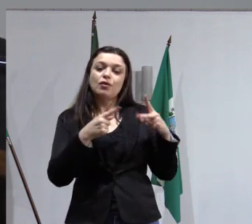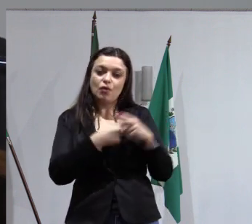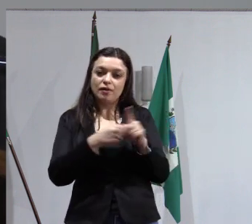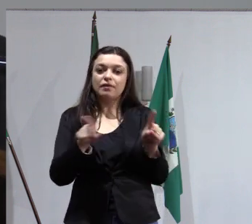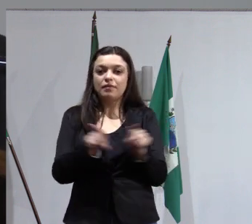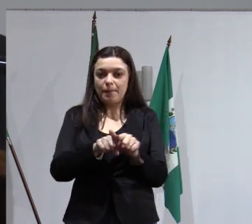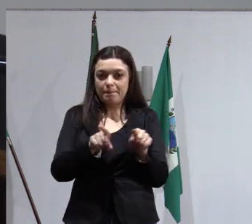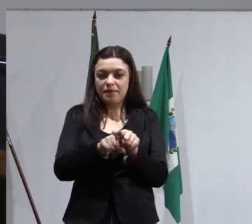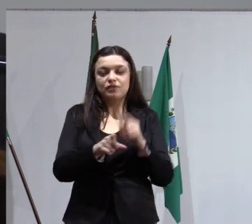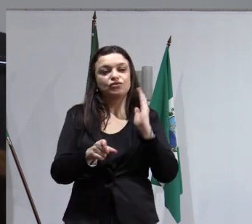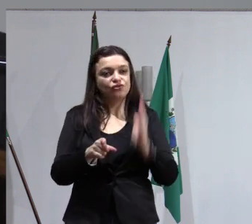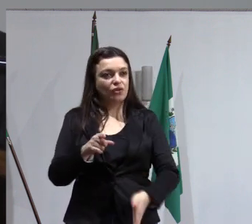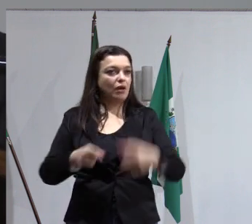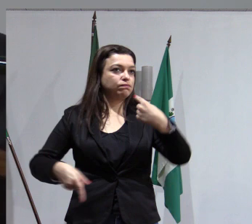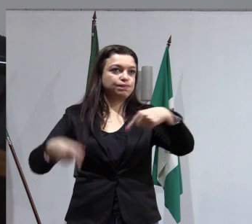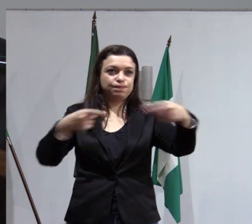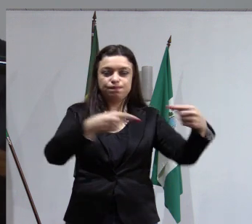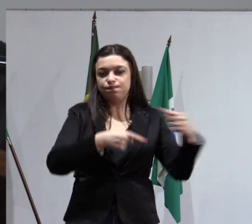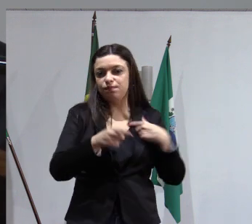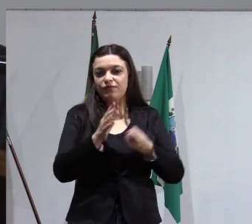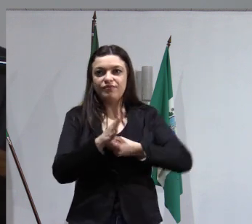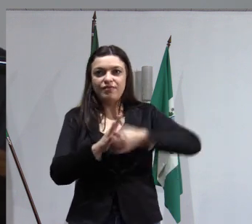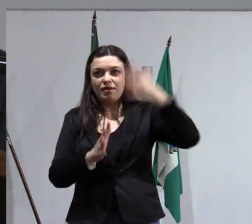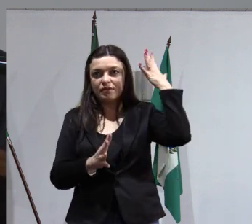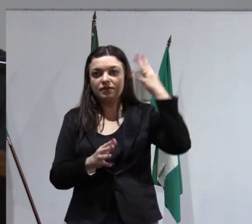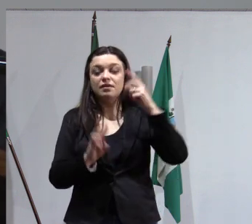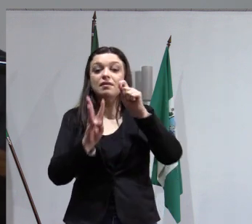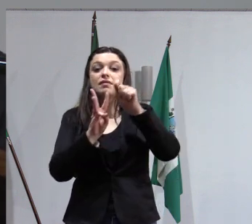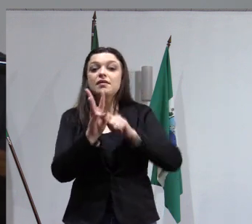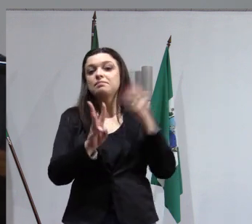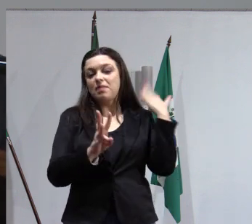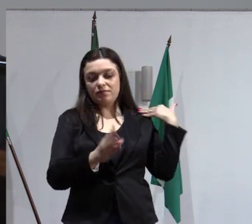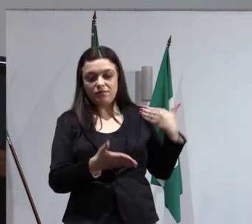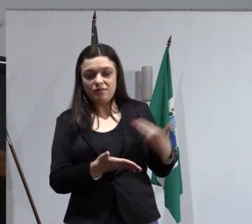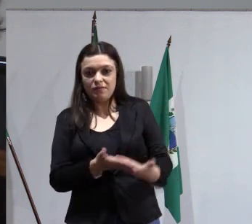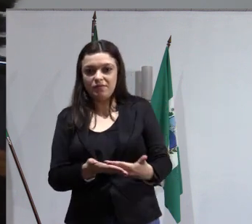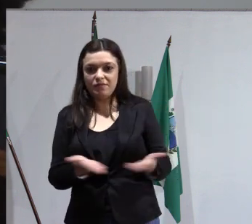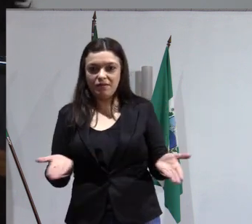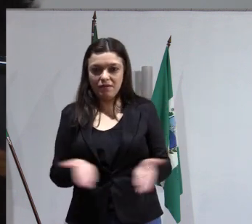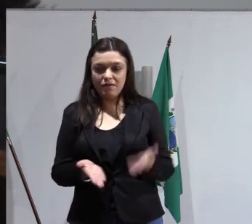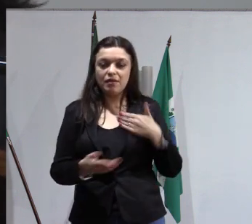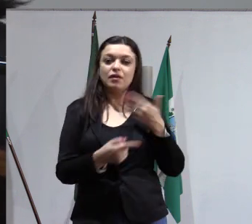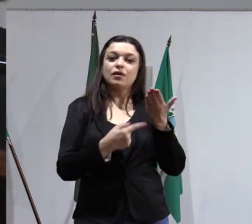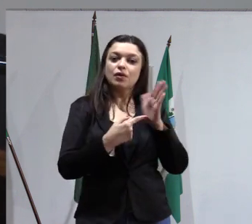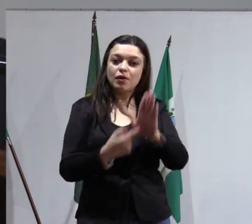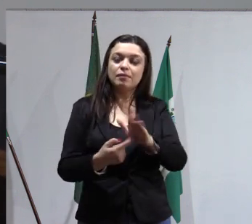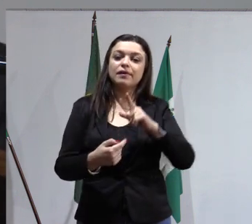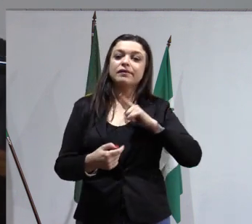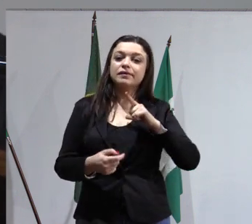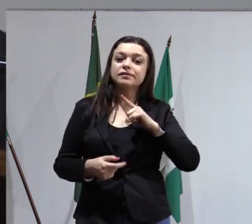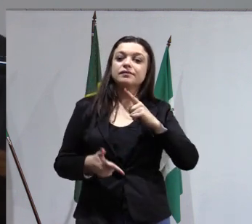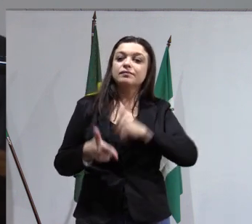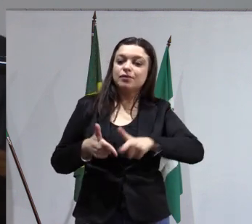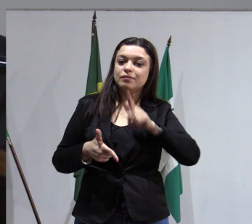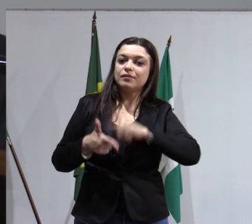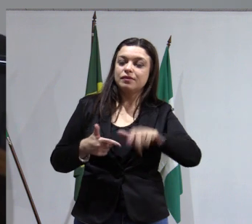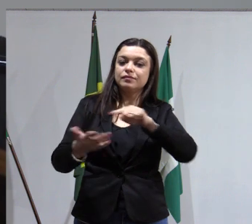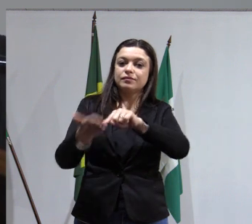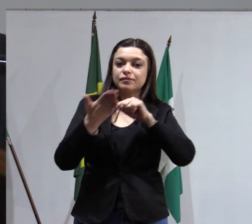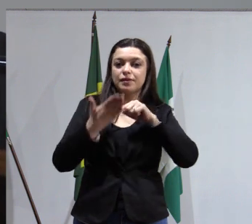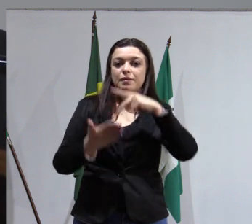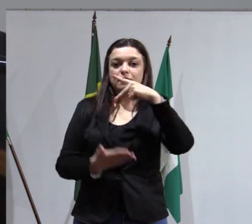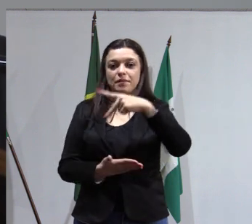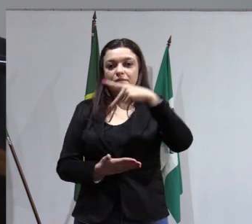qual já tanto se discutiu nos últimos 3 meses e que já começa a apresentar consequências diretas nos